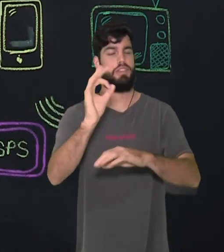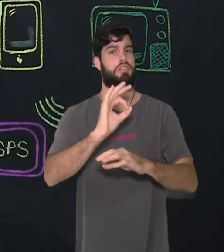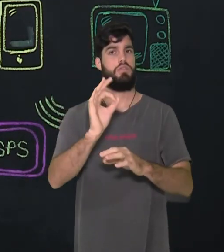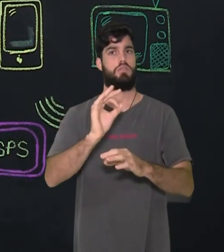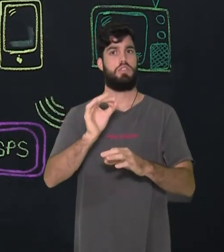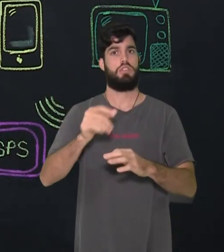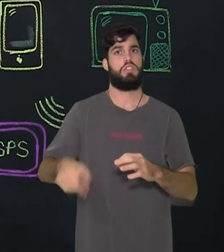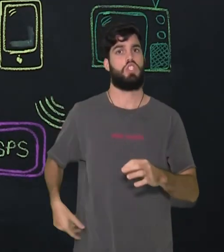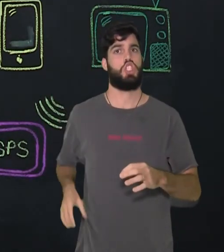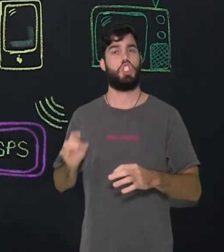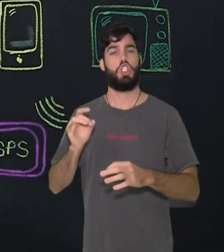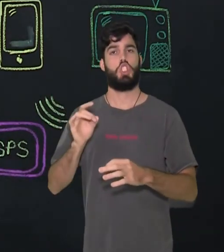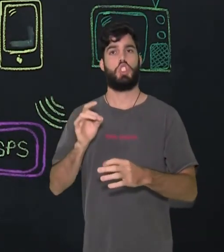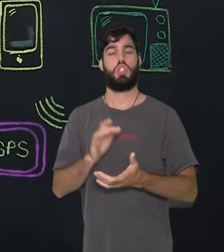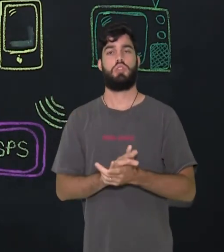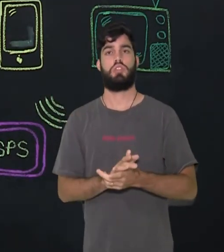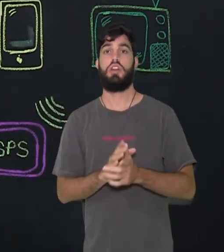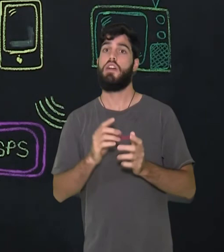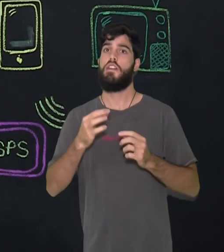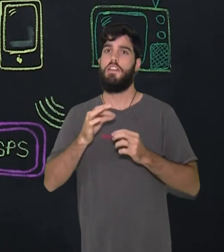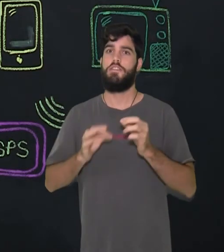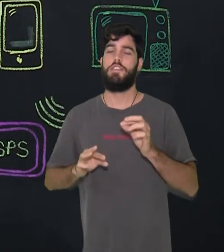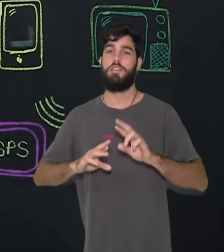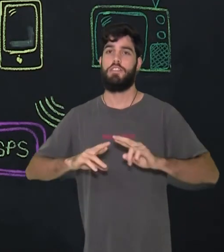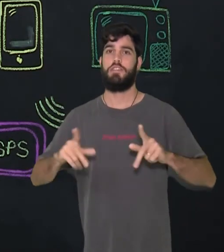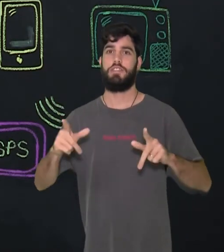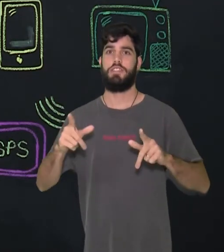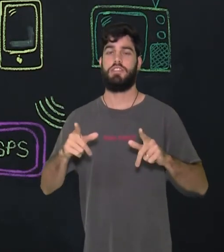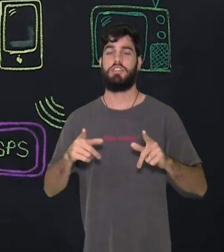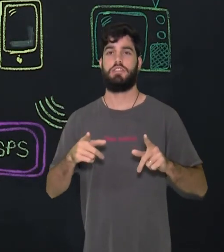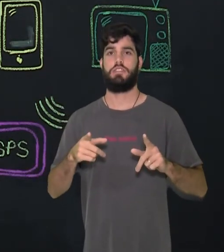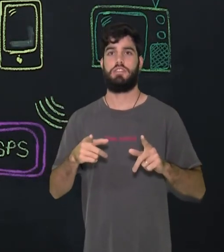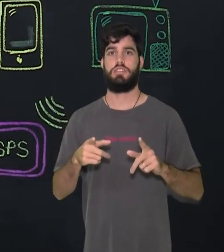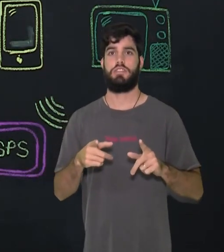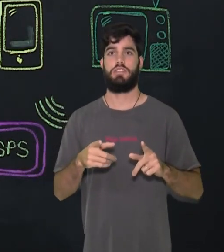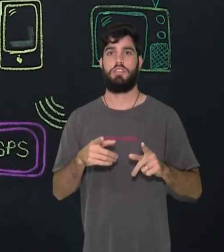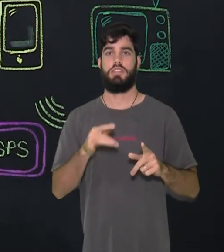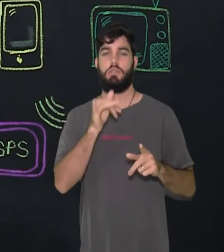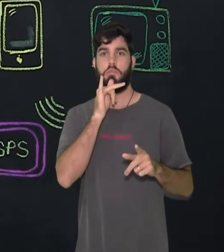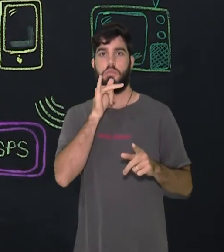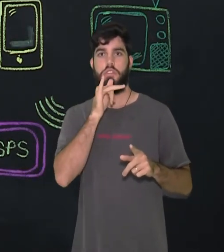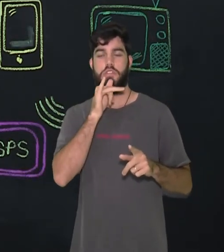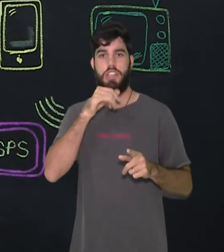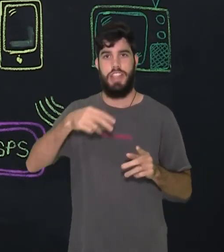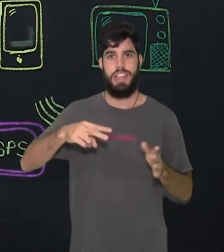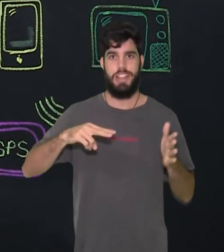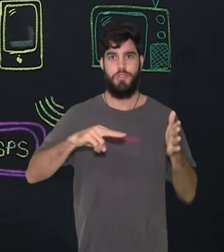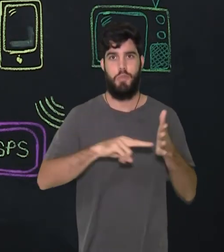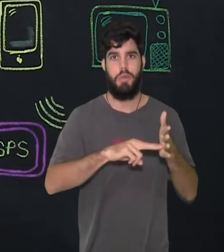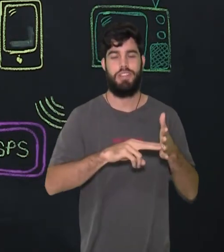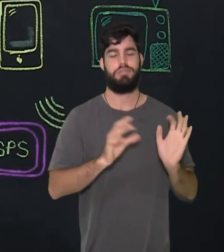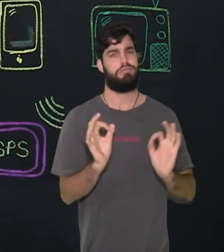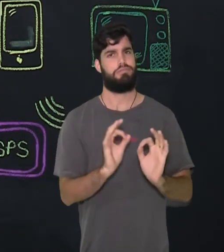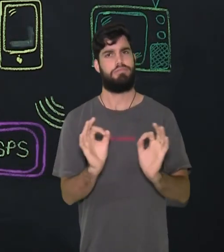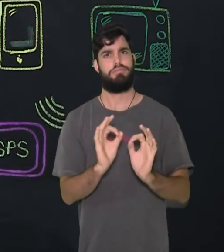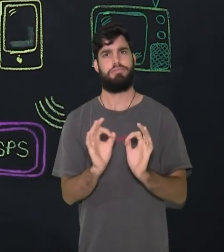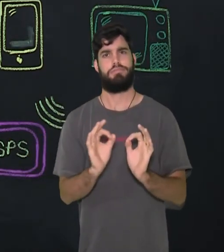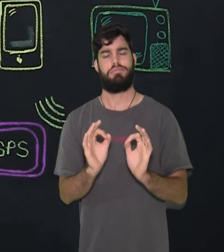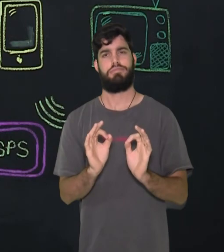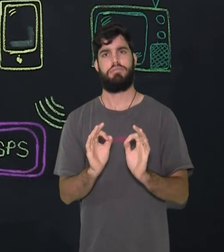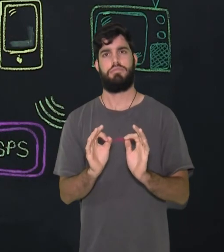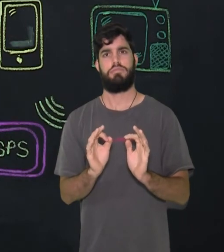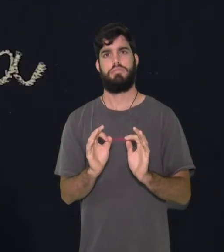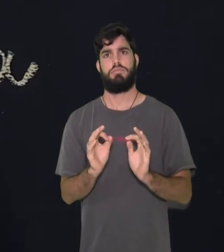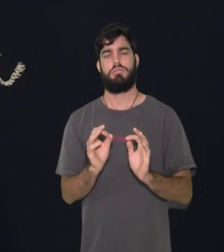bateria, mas ao mesmo tempo é um fio diferente do que ele não precisa estar conectado, por exemplo, na tomada, vamos pensar assim, tá? E aí